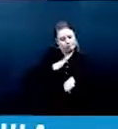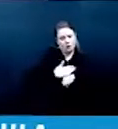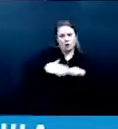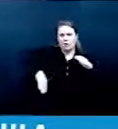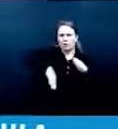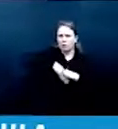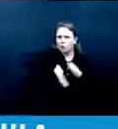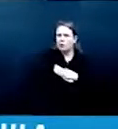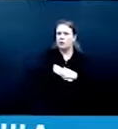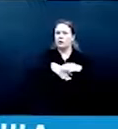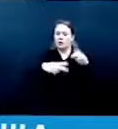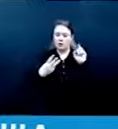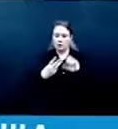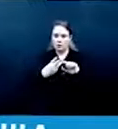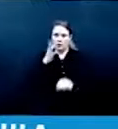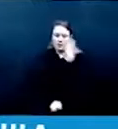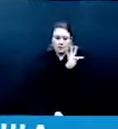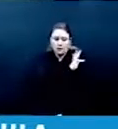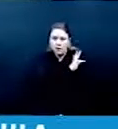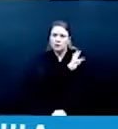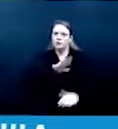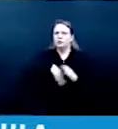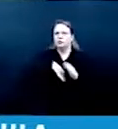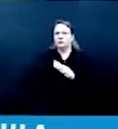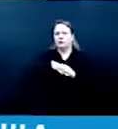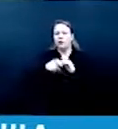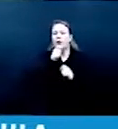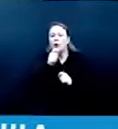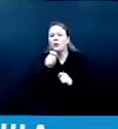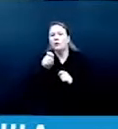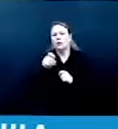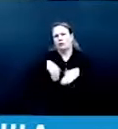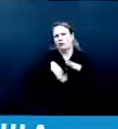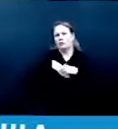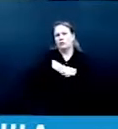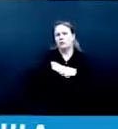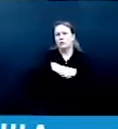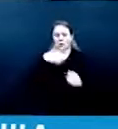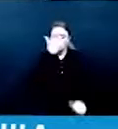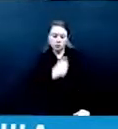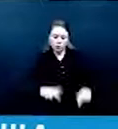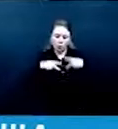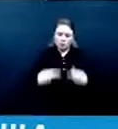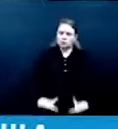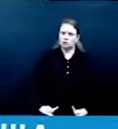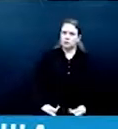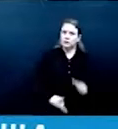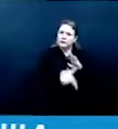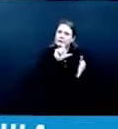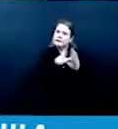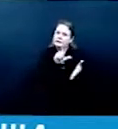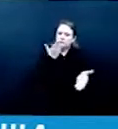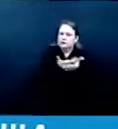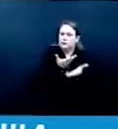Depois treinador e agora comentarista, mas como ser humano, né? Porque um atleta ele precisa ter o estudo, né?